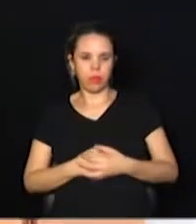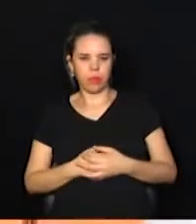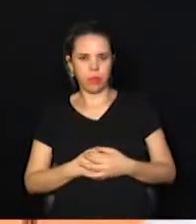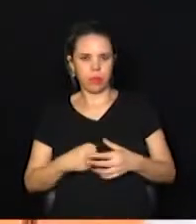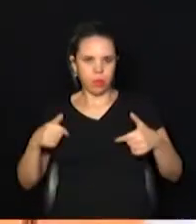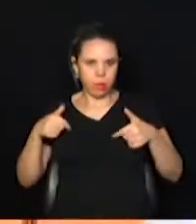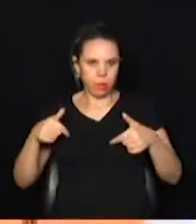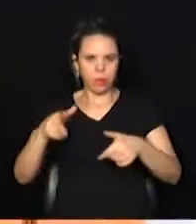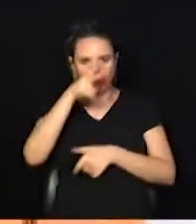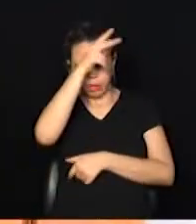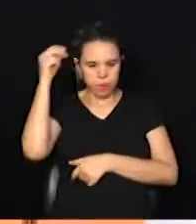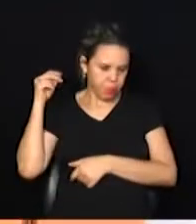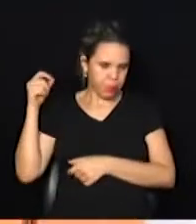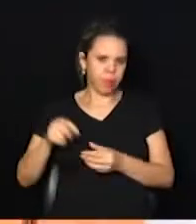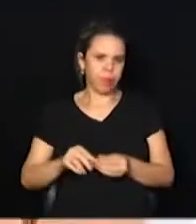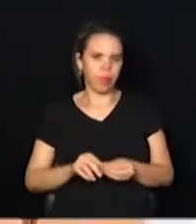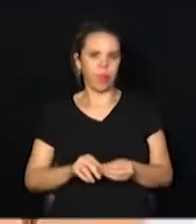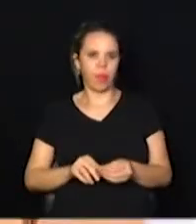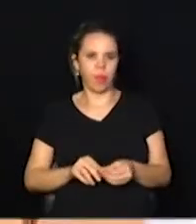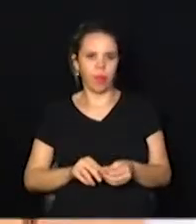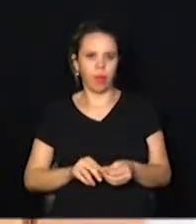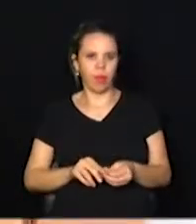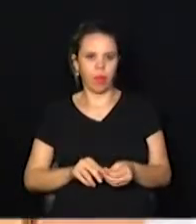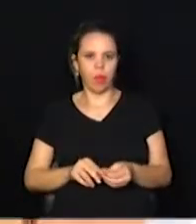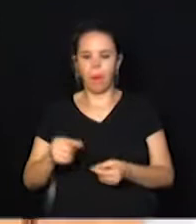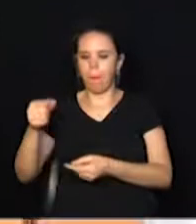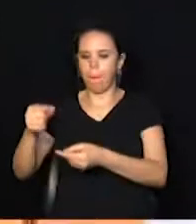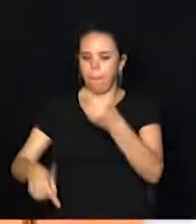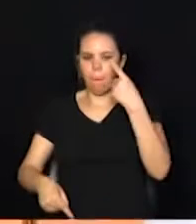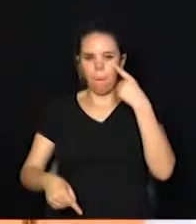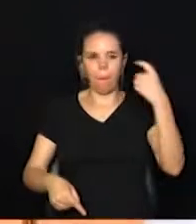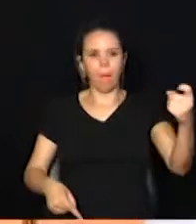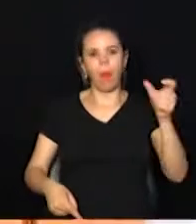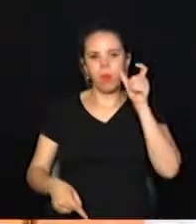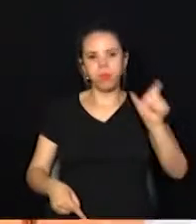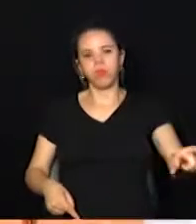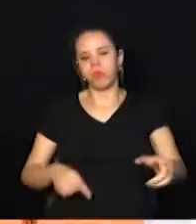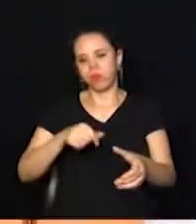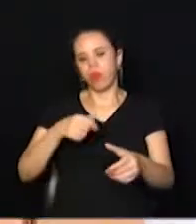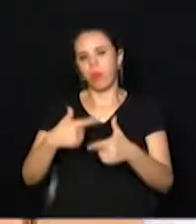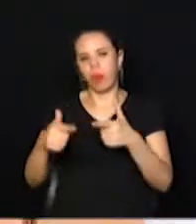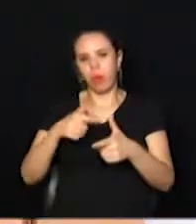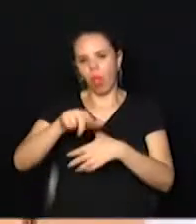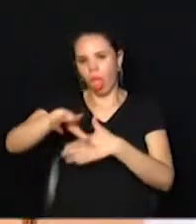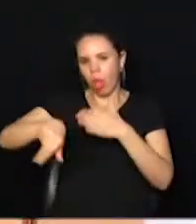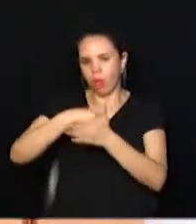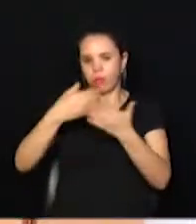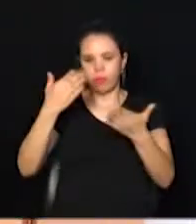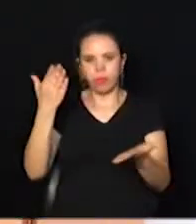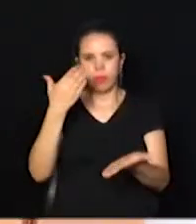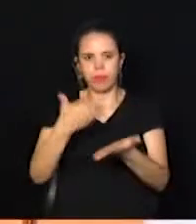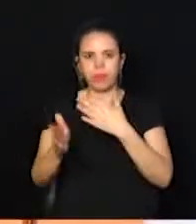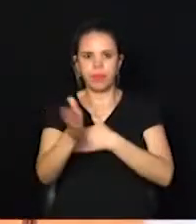atuação como prefeito contrariou importantes interesses dominantes, desmontando esquemas de corrupção instalados na